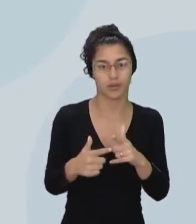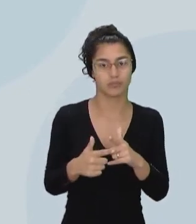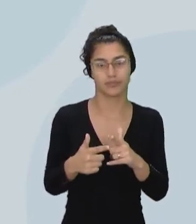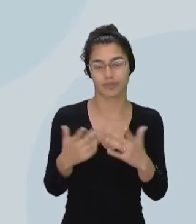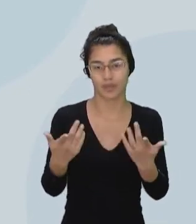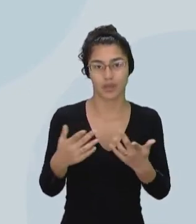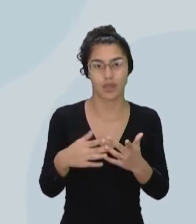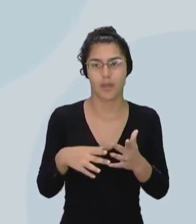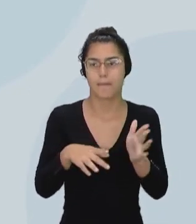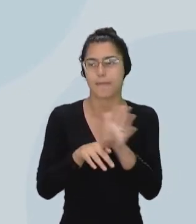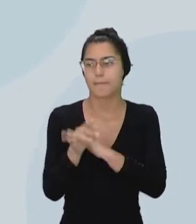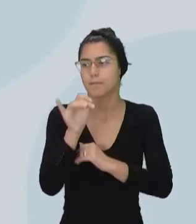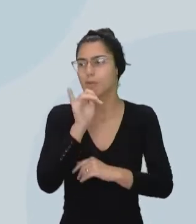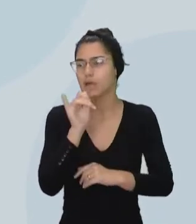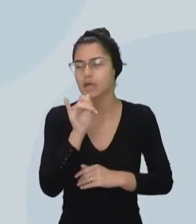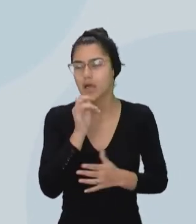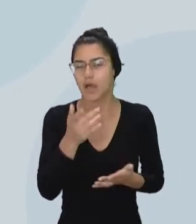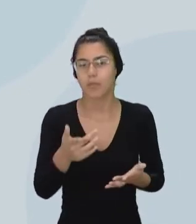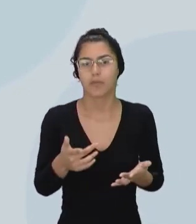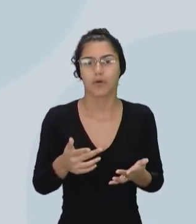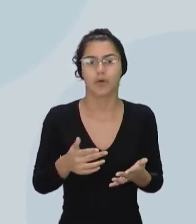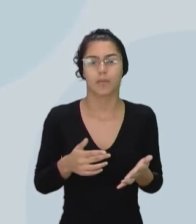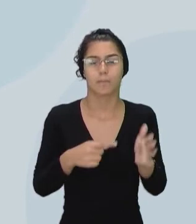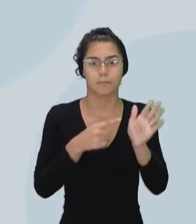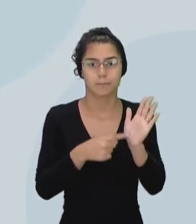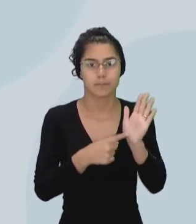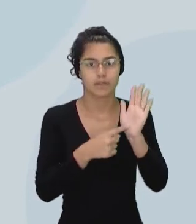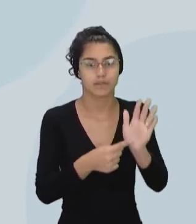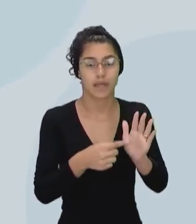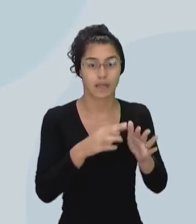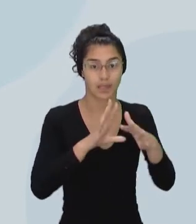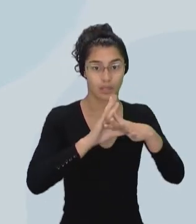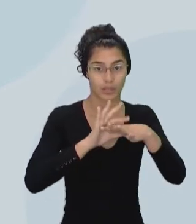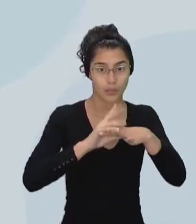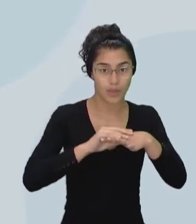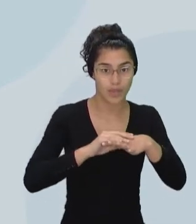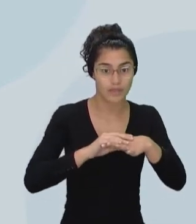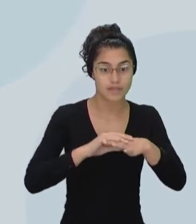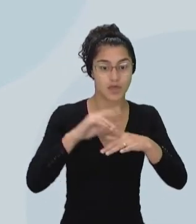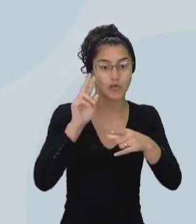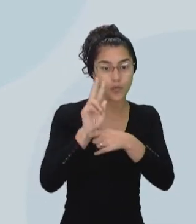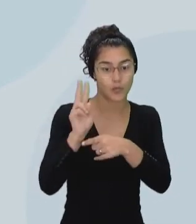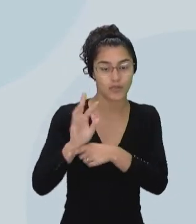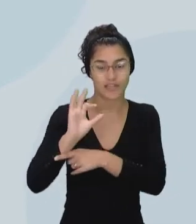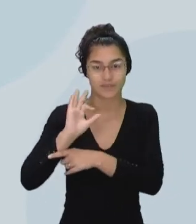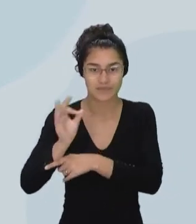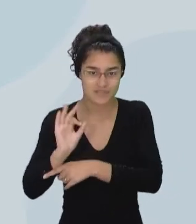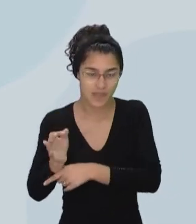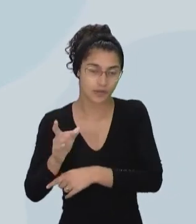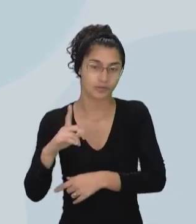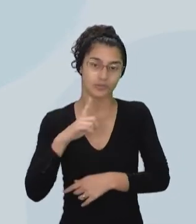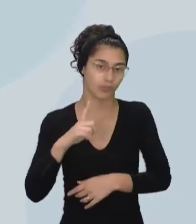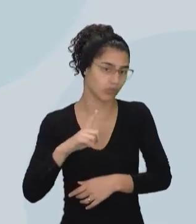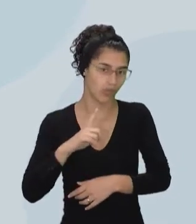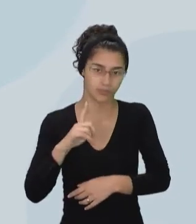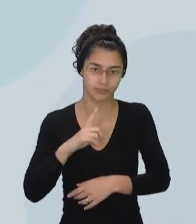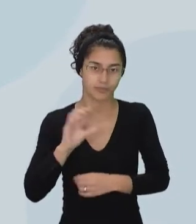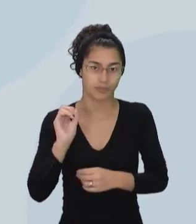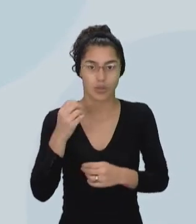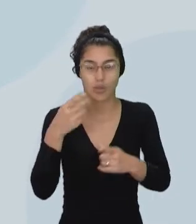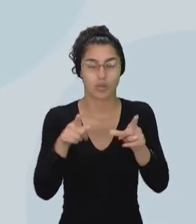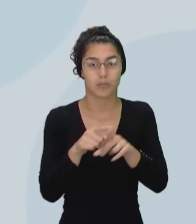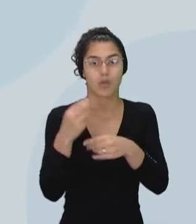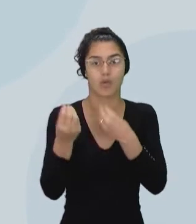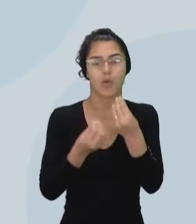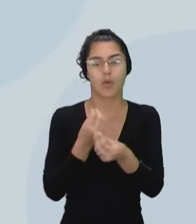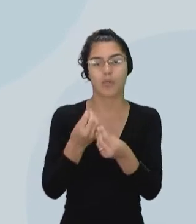Então, as questões, por exemplo, de a apresentação dessas doenças e o devido tratamento dessas doenças, ou como